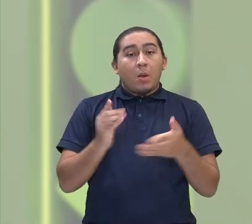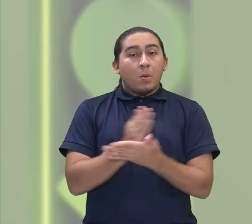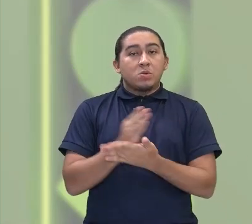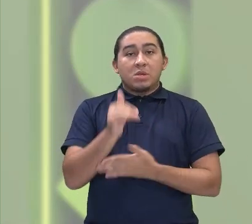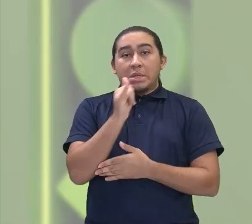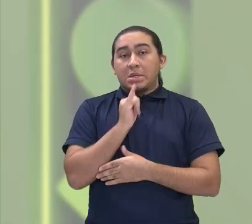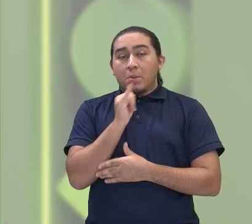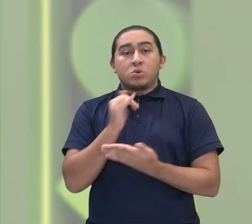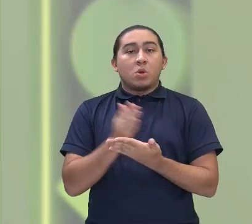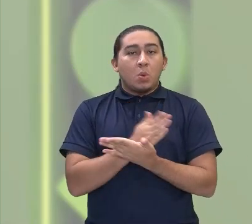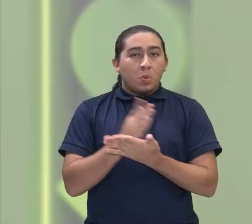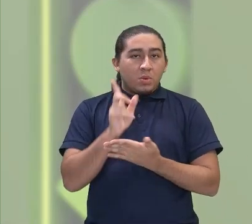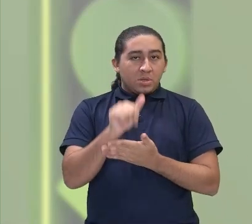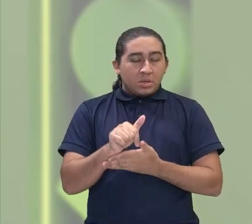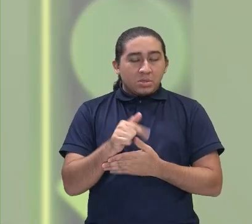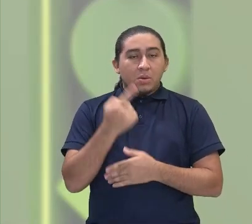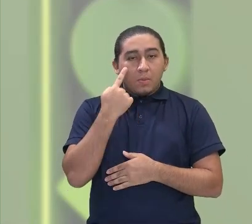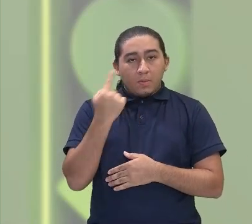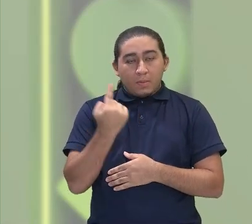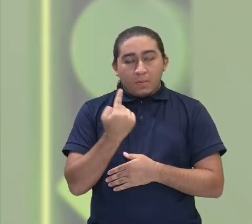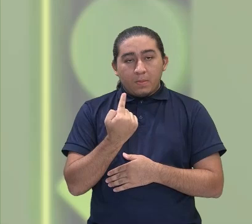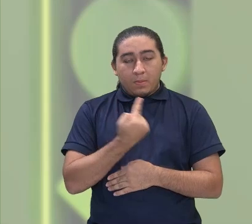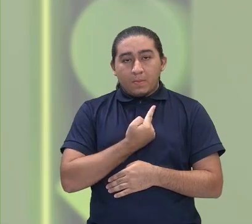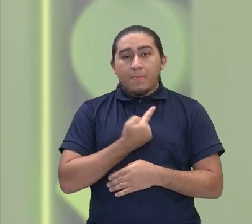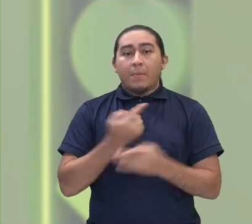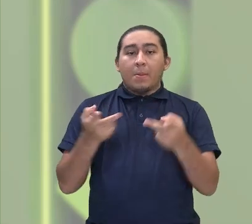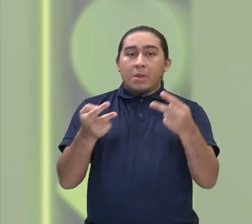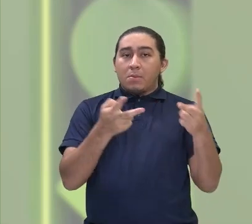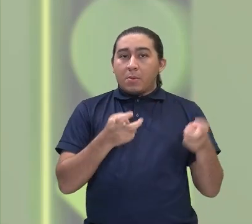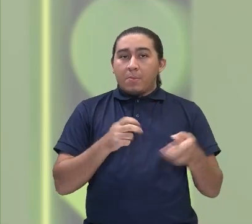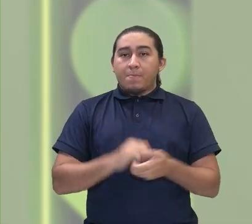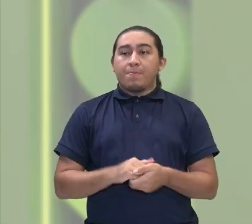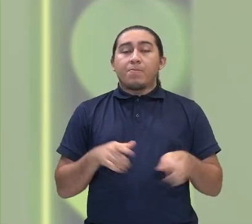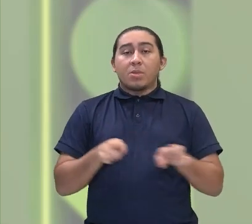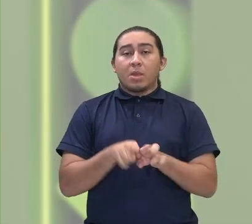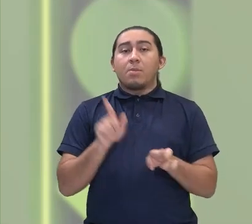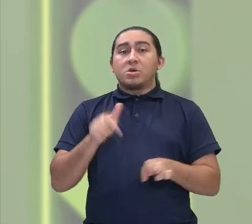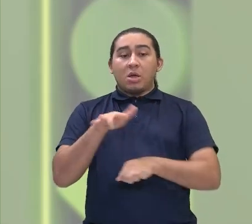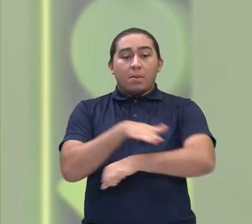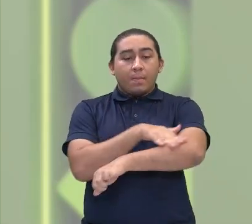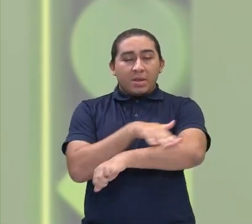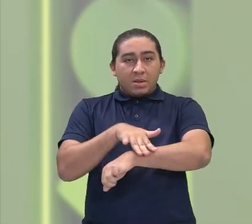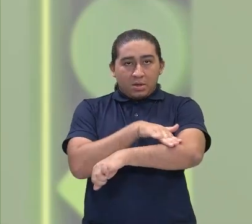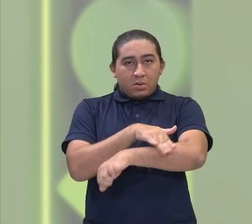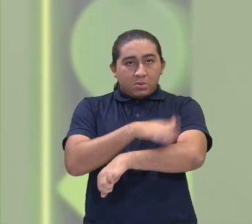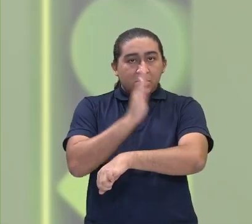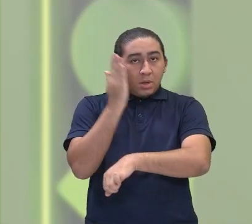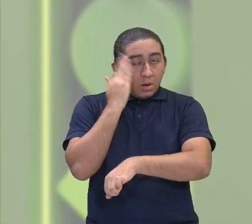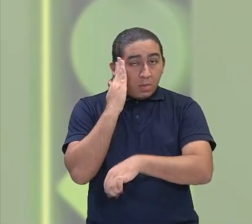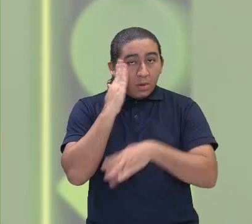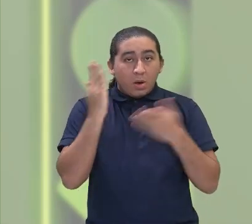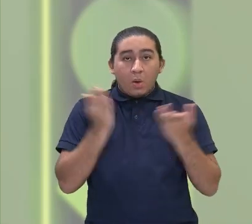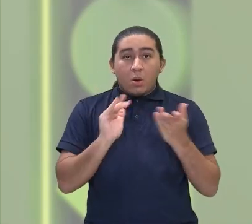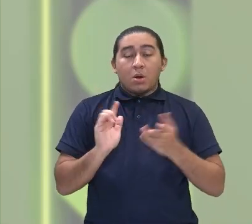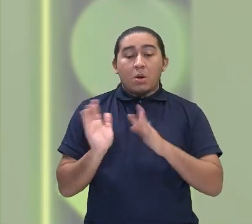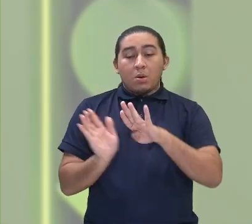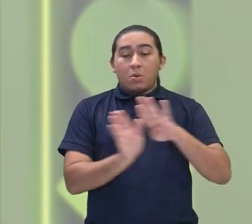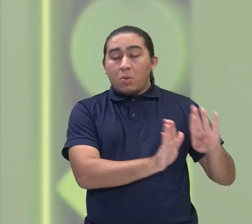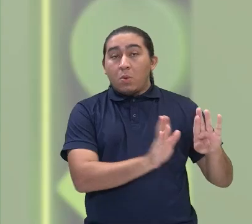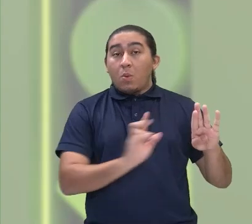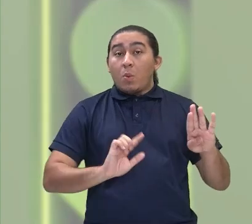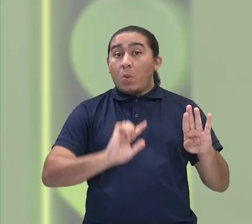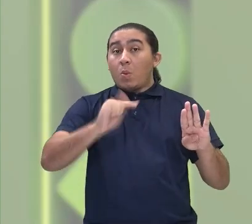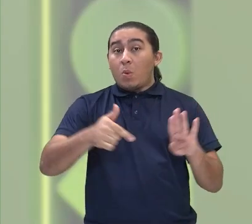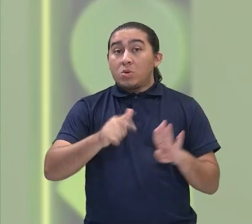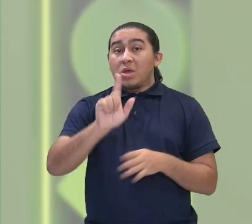algumas dessas glândulas nessa imagem, certo? Então aí comentamos sobre o tecido epitelial, agora a gente vai observar um outro tecido, que é